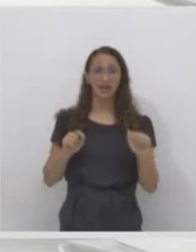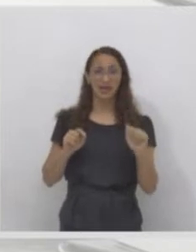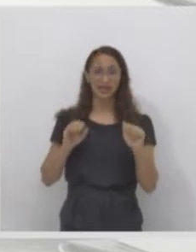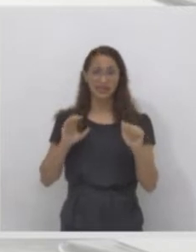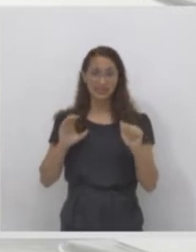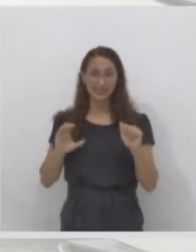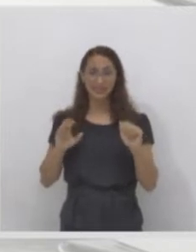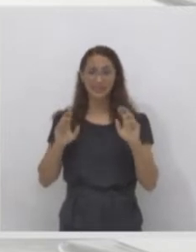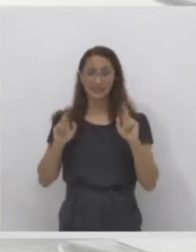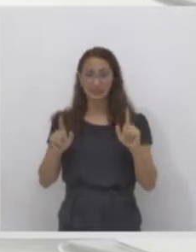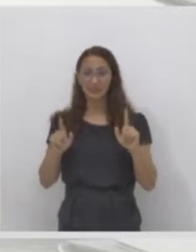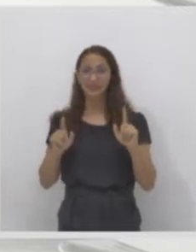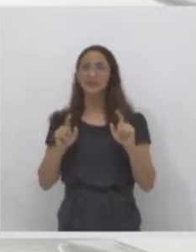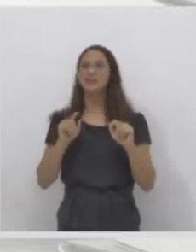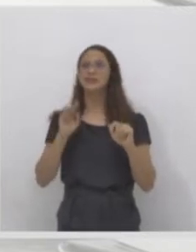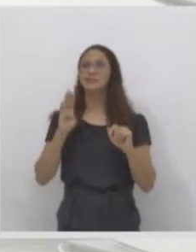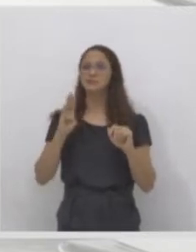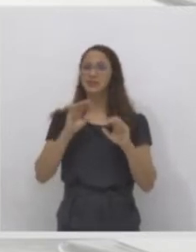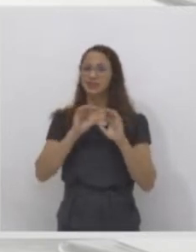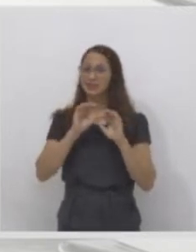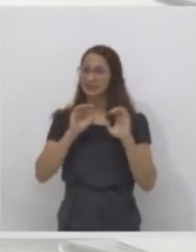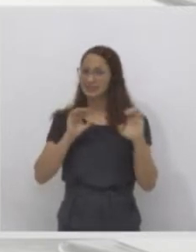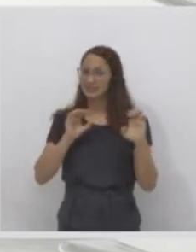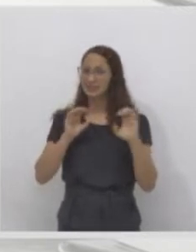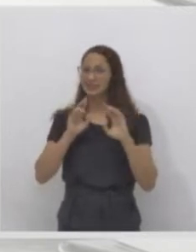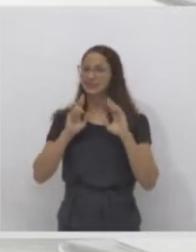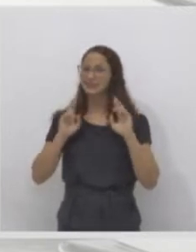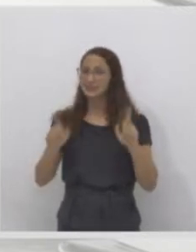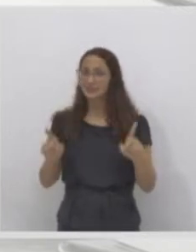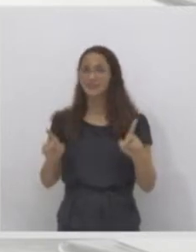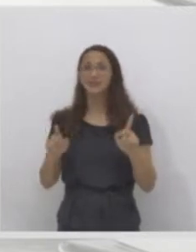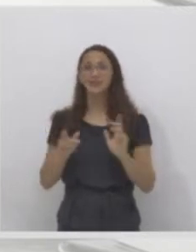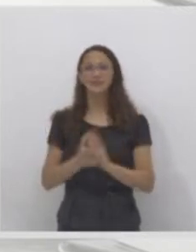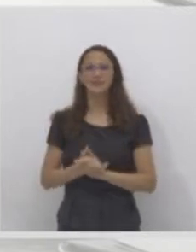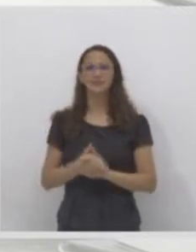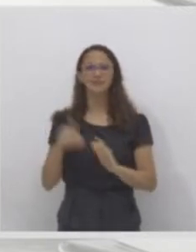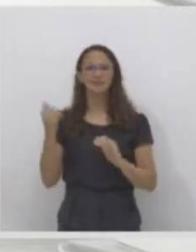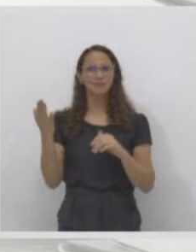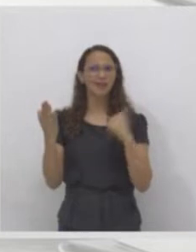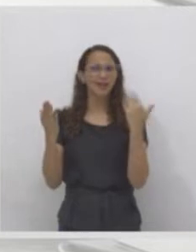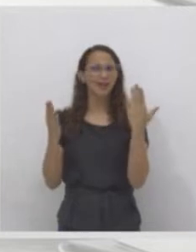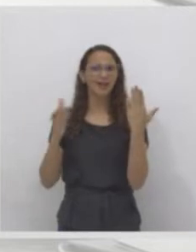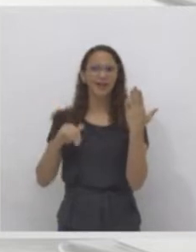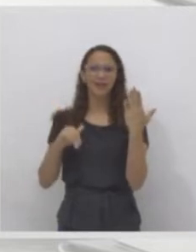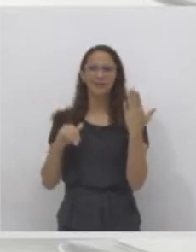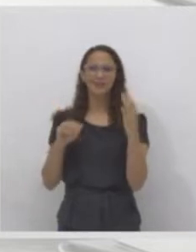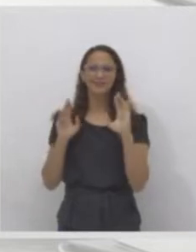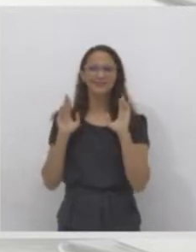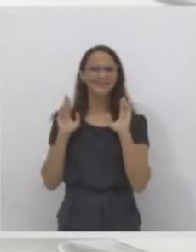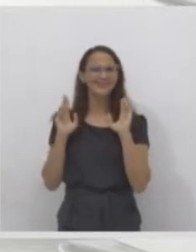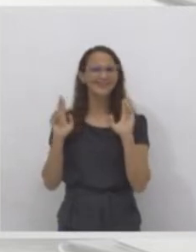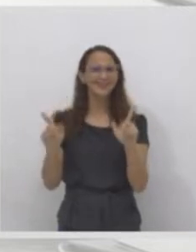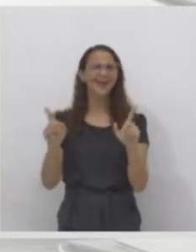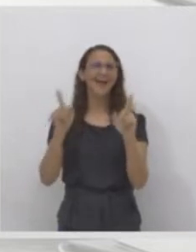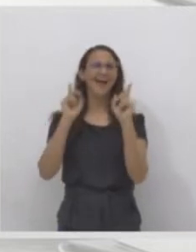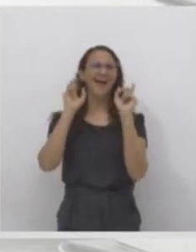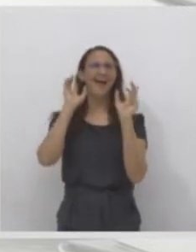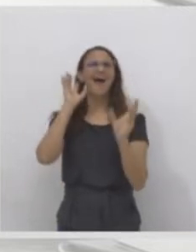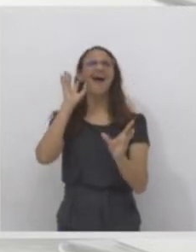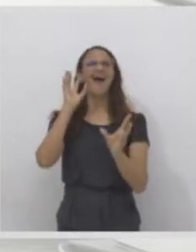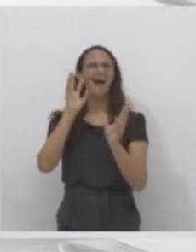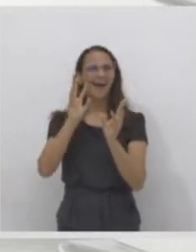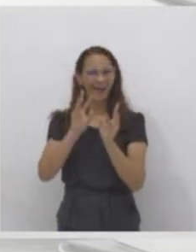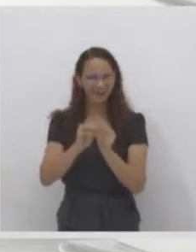medida de BC, ou seja, todos os lados são diferentes, eu tenho o triângulo